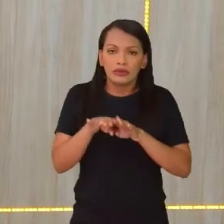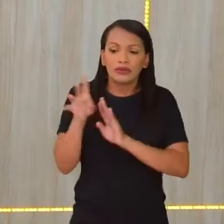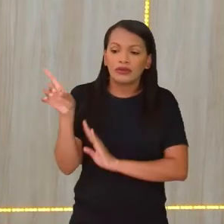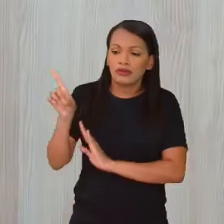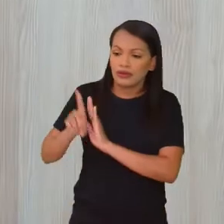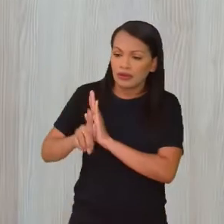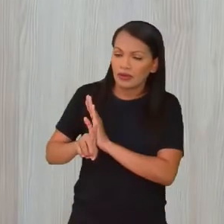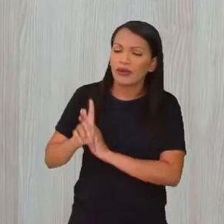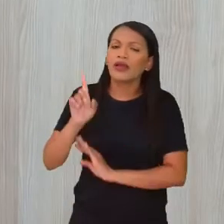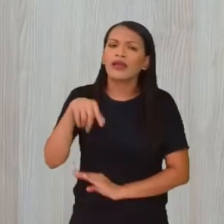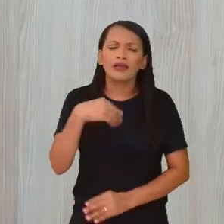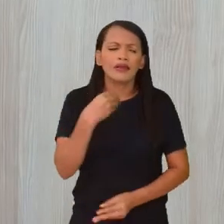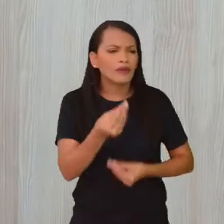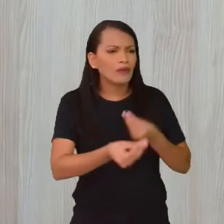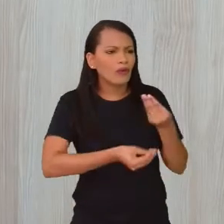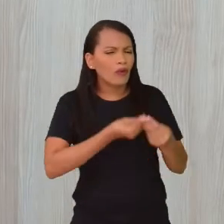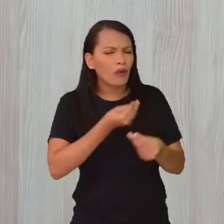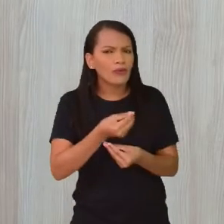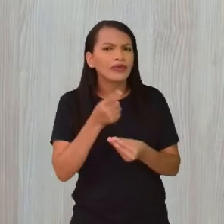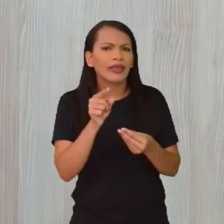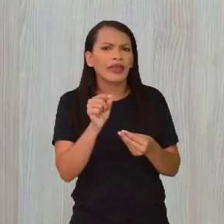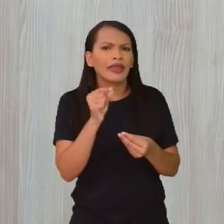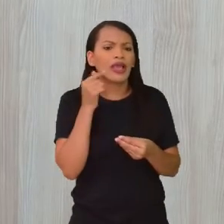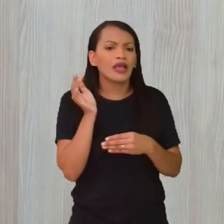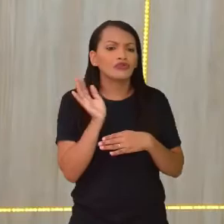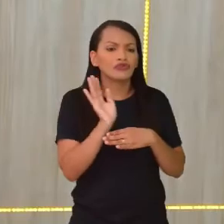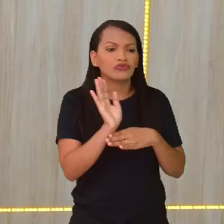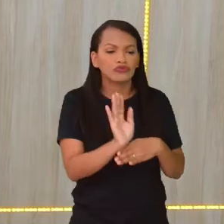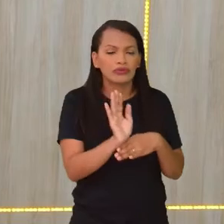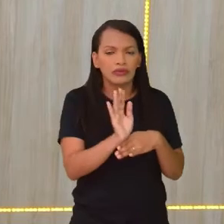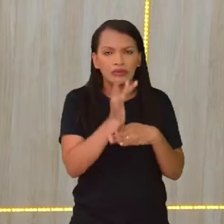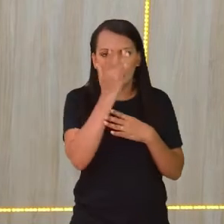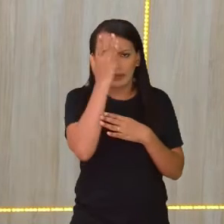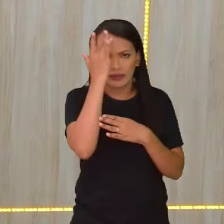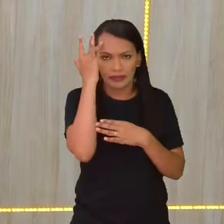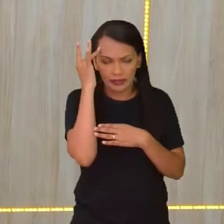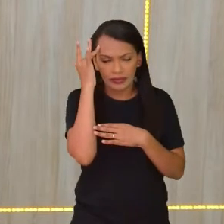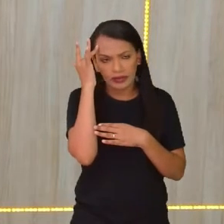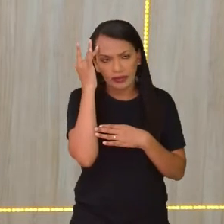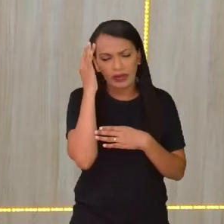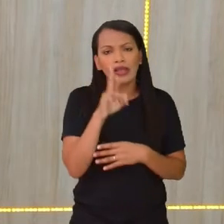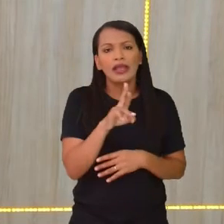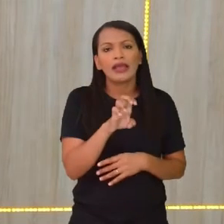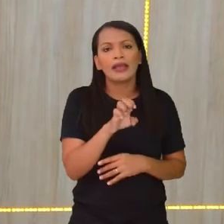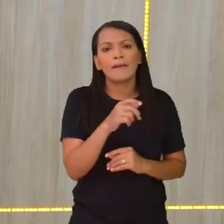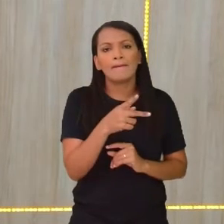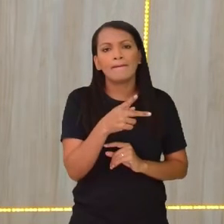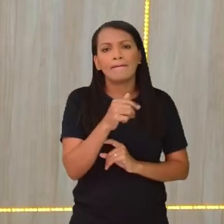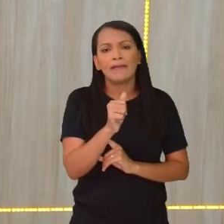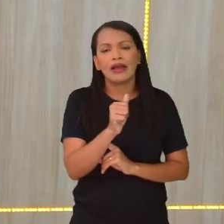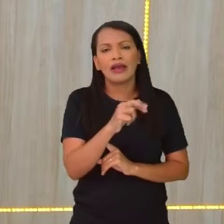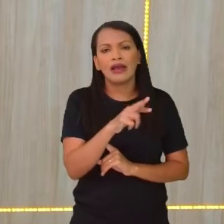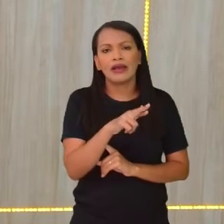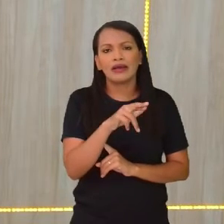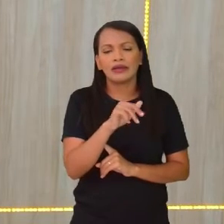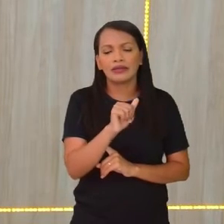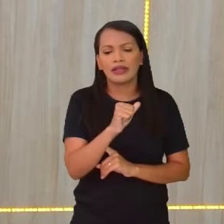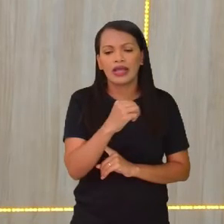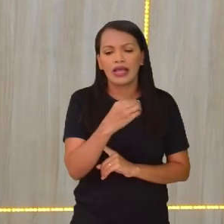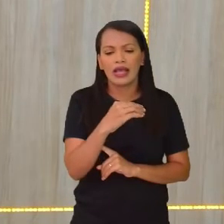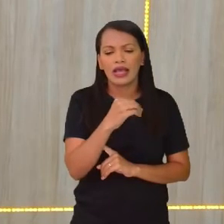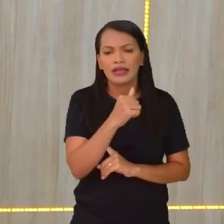de reparação, exatamente, né? a gente vai tocar nessa questão também, né, que a gente vai tratar da forma